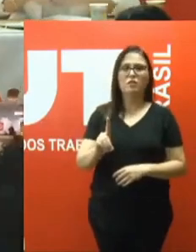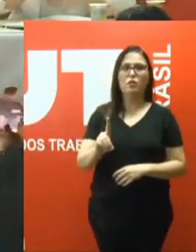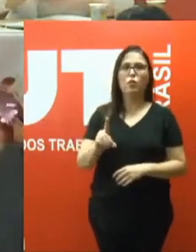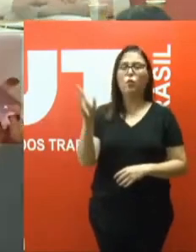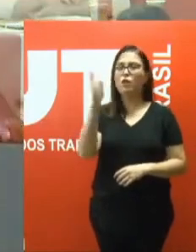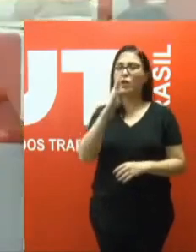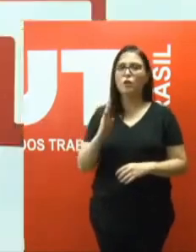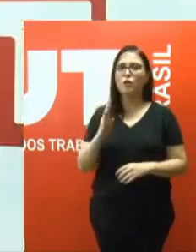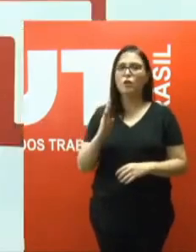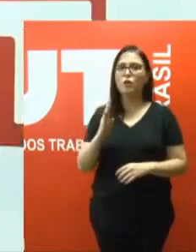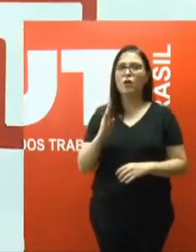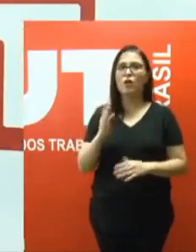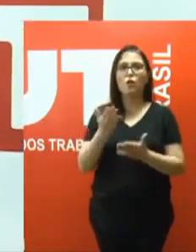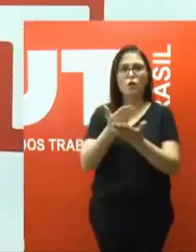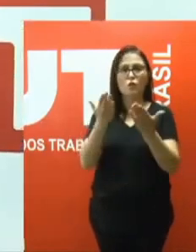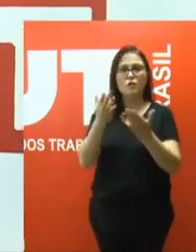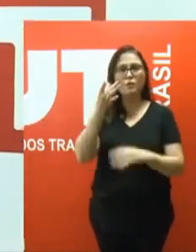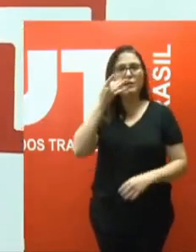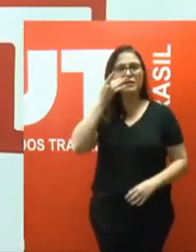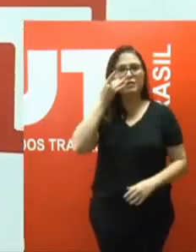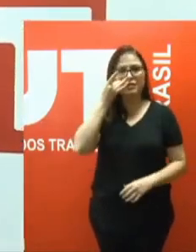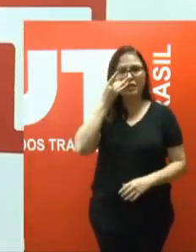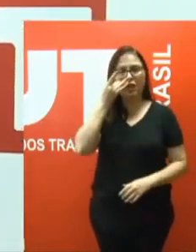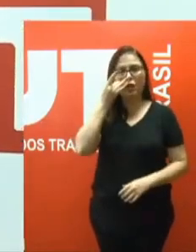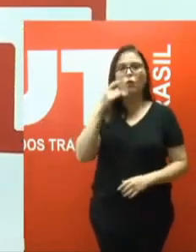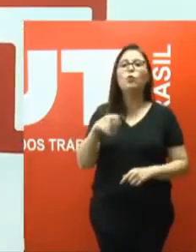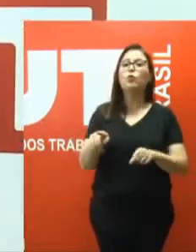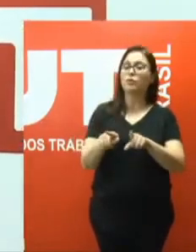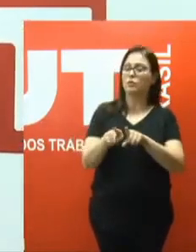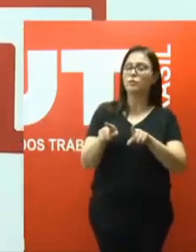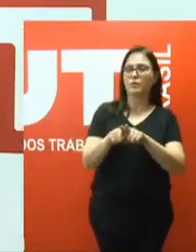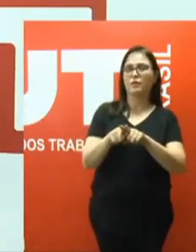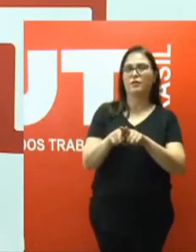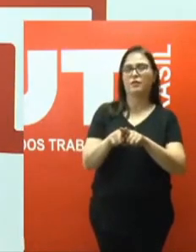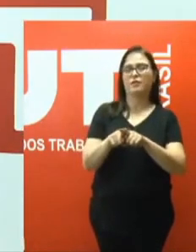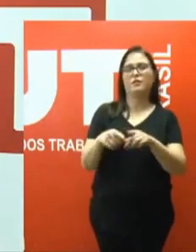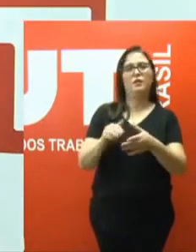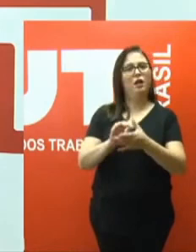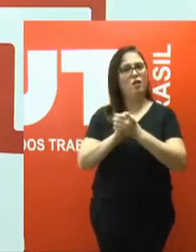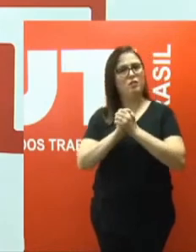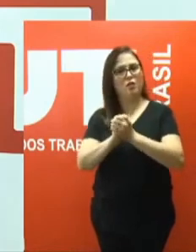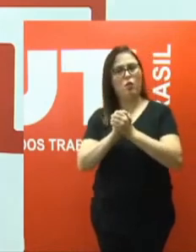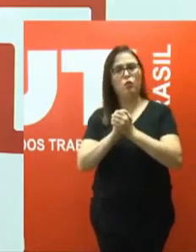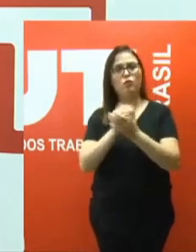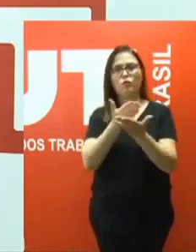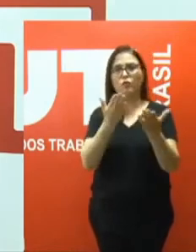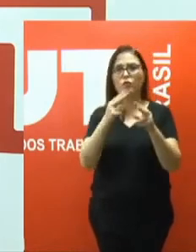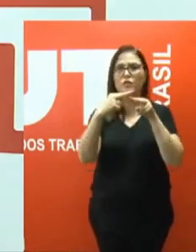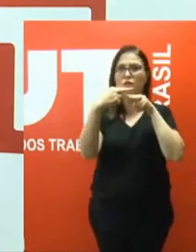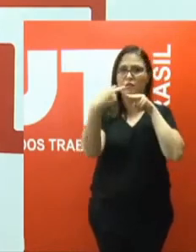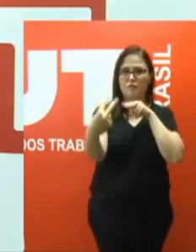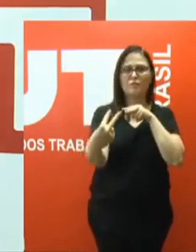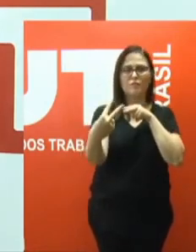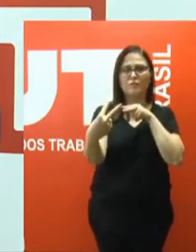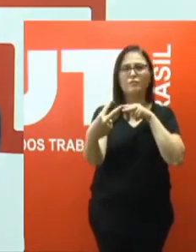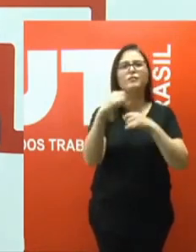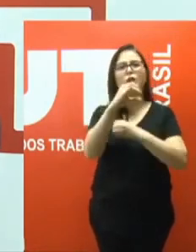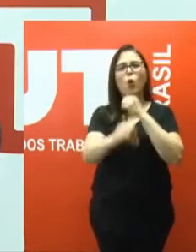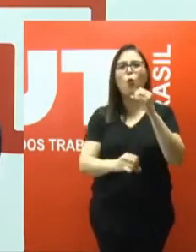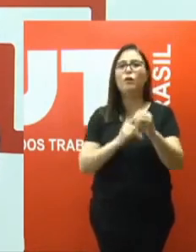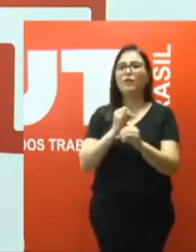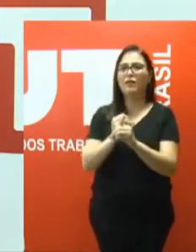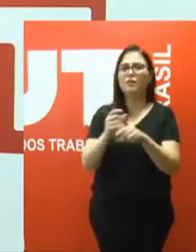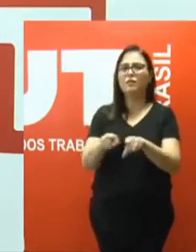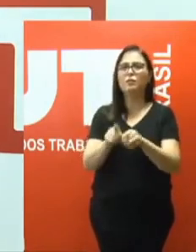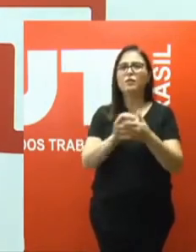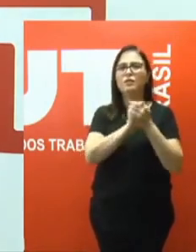os companheiros e companheiras que estão aqui presencial, aqueles que estão nos acompanhando pela internet. Saudar a nossa querida